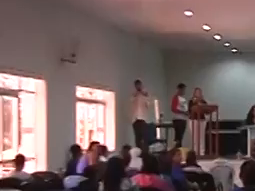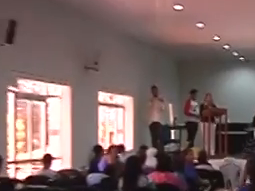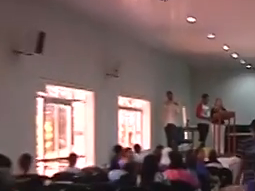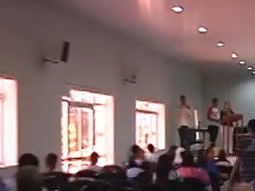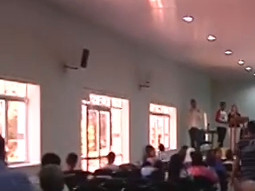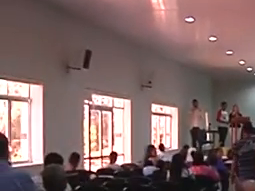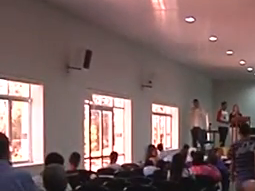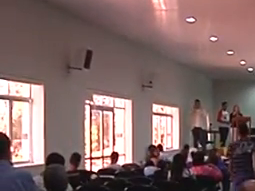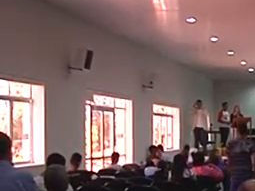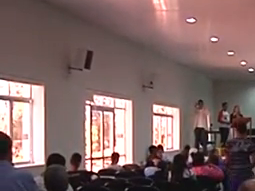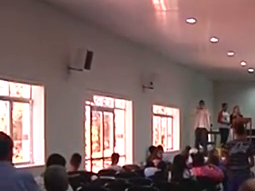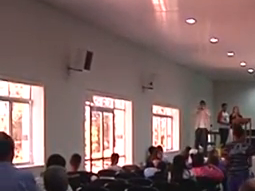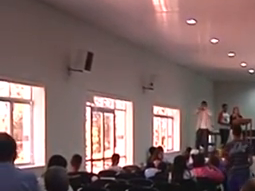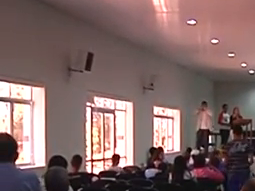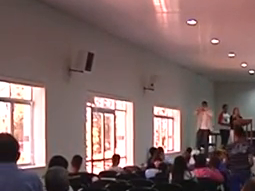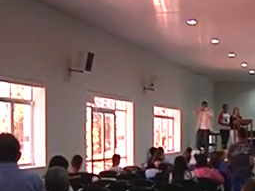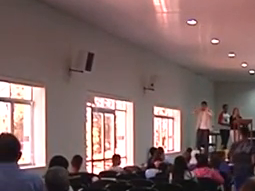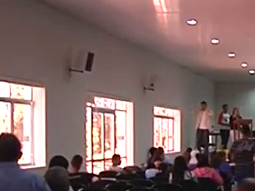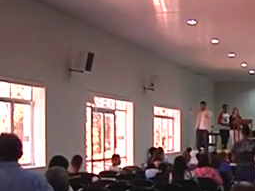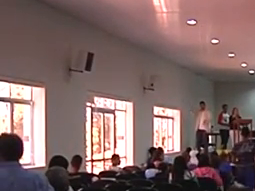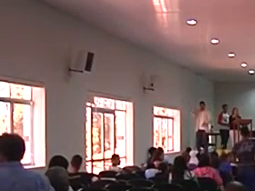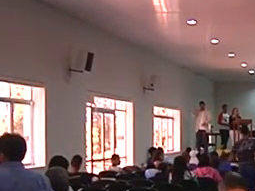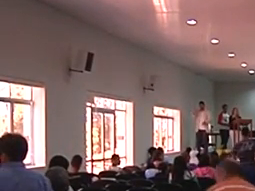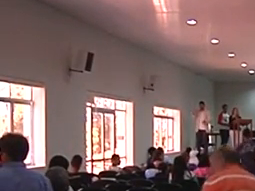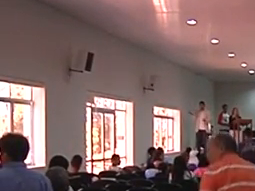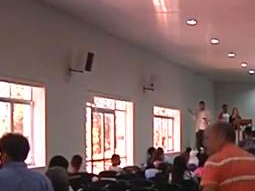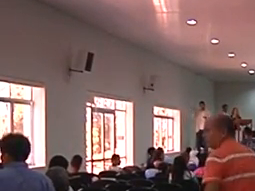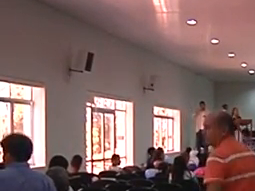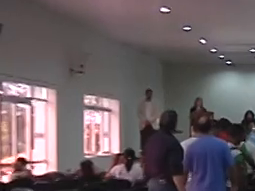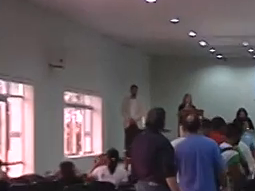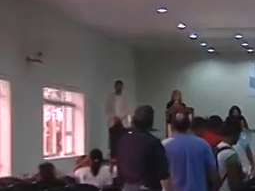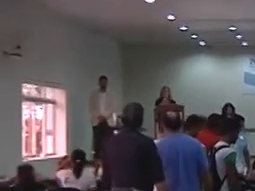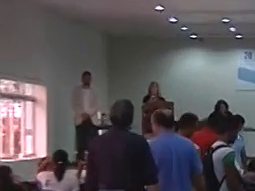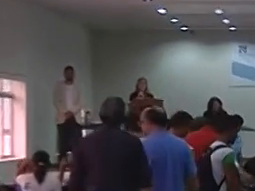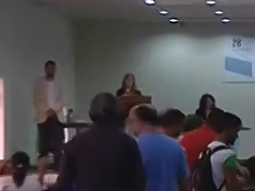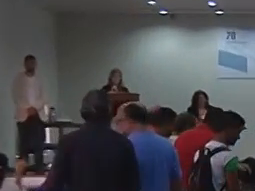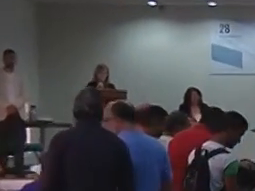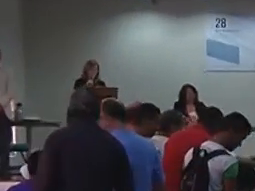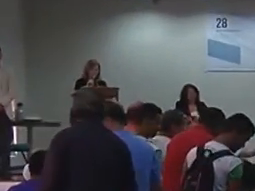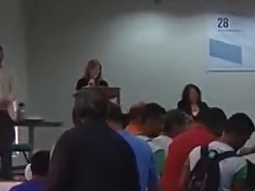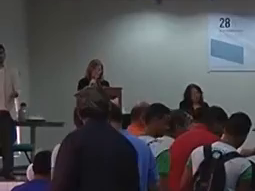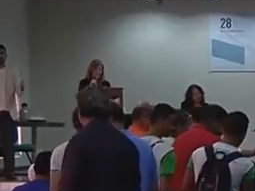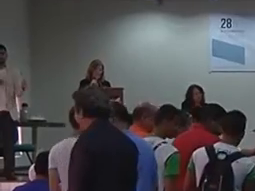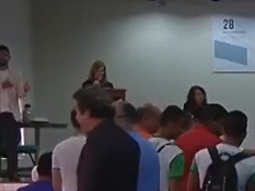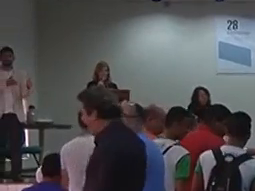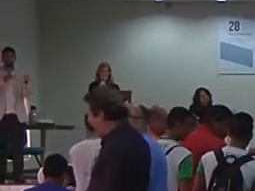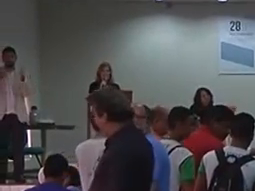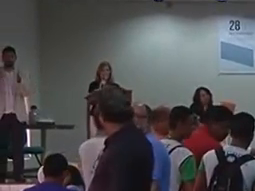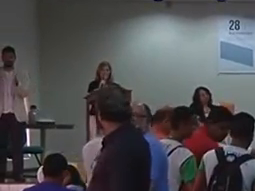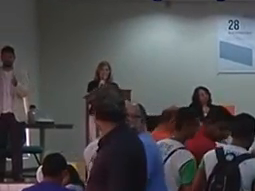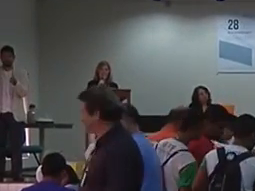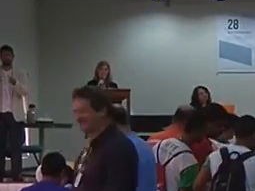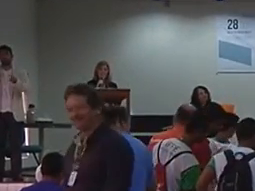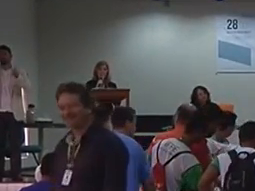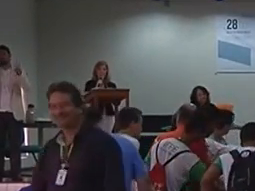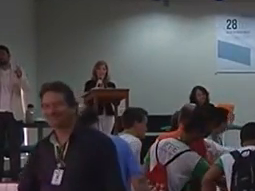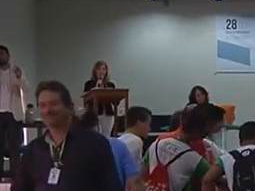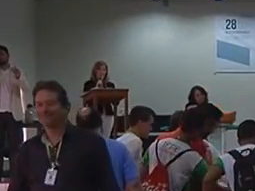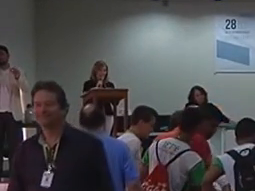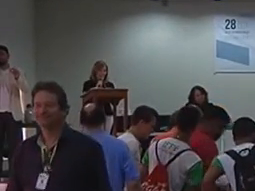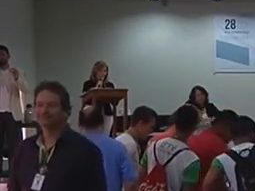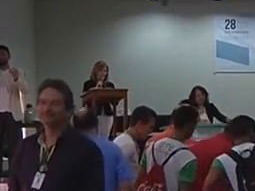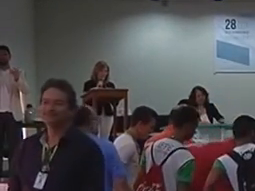não dispersasse, para que a gente possa voltar em tempo. Este bloco trata das